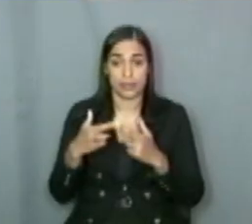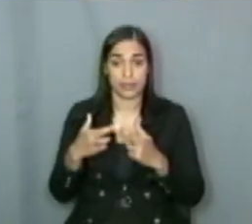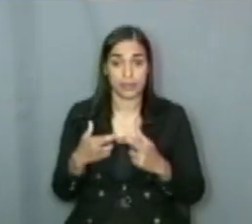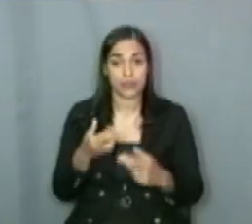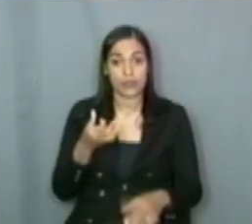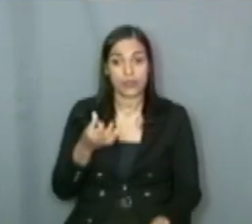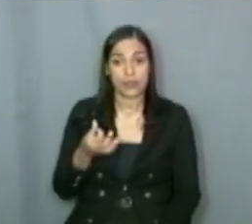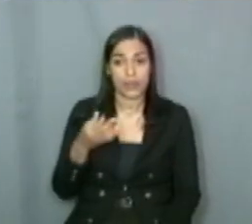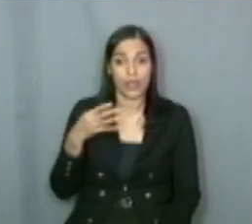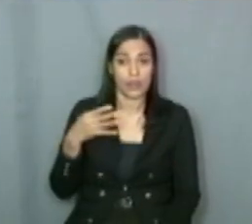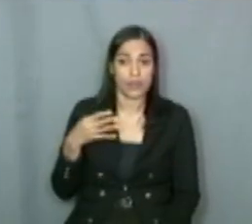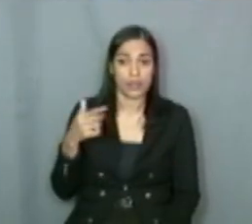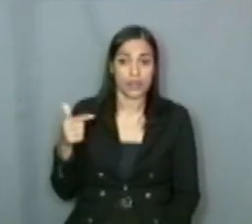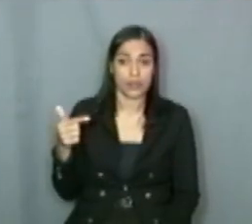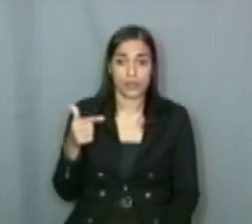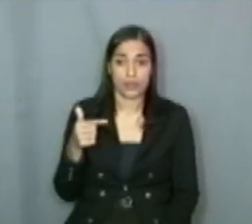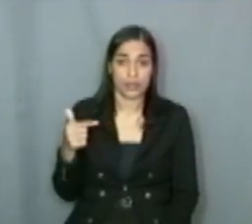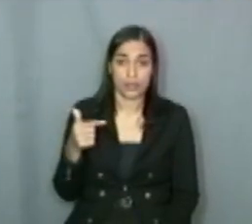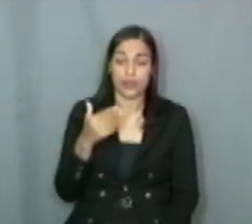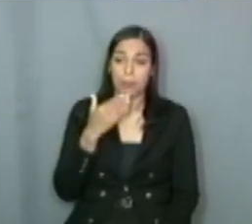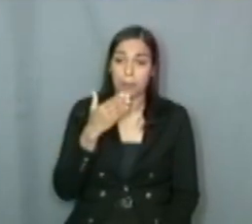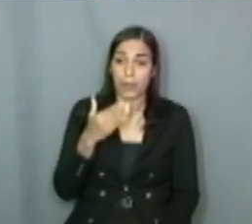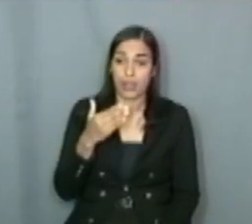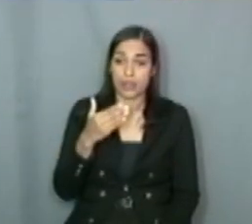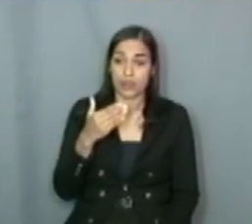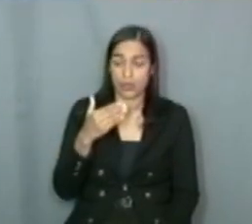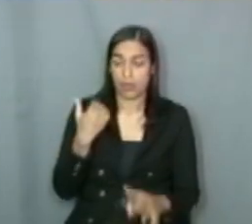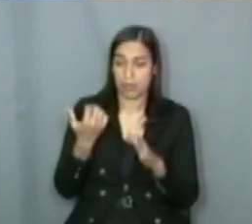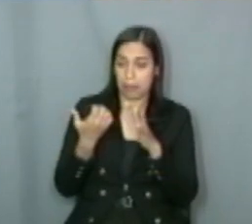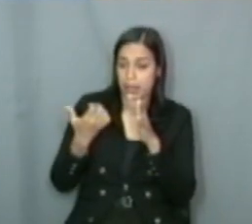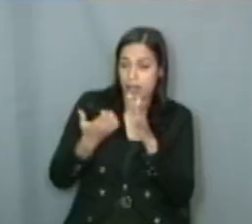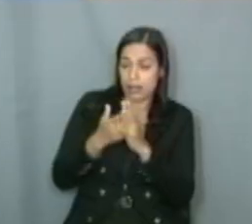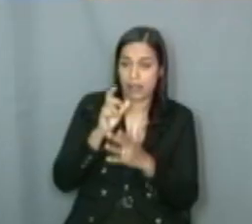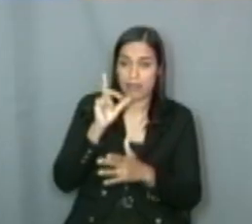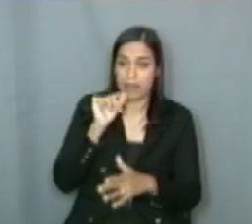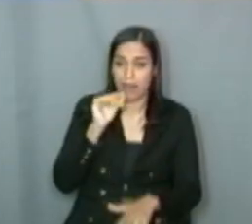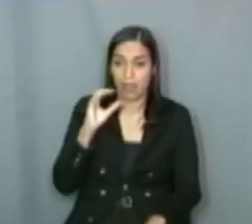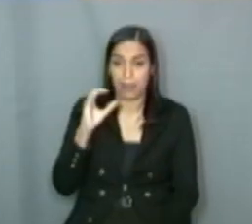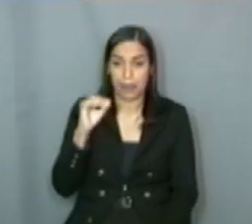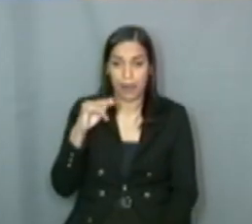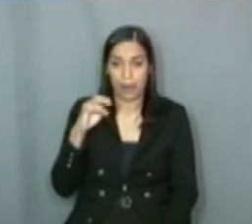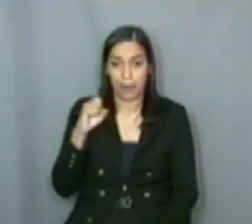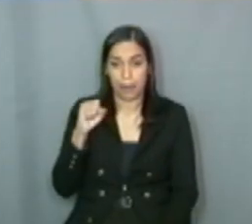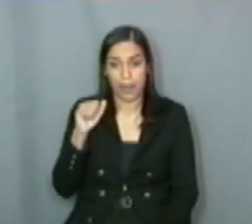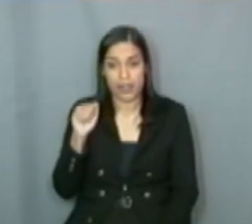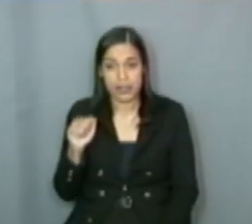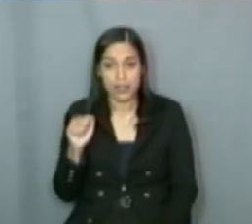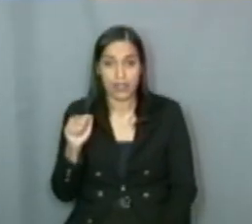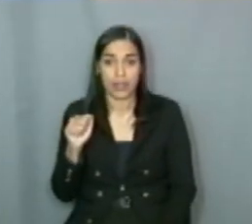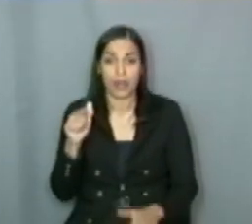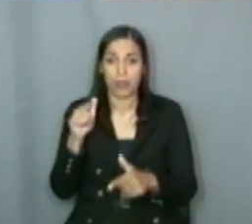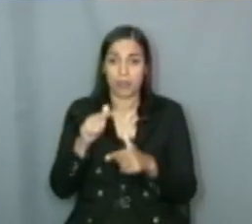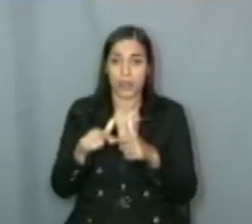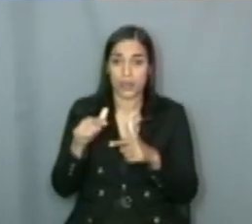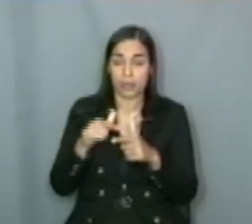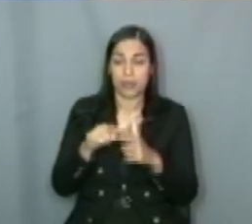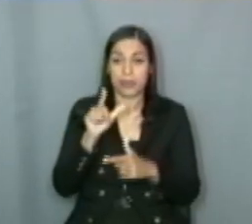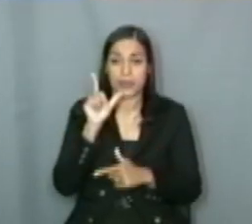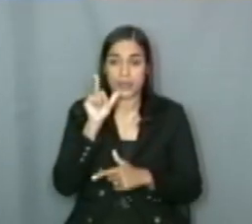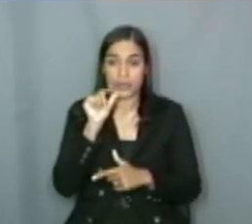6422, em que eu faço um apelo à Compesa para que sejam adotadas providências urgentes quanto aos vazamentos de